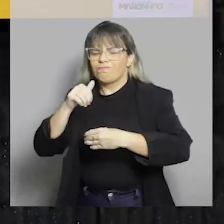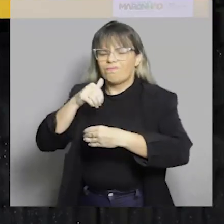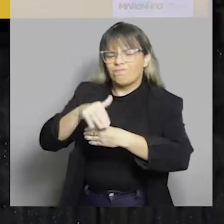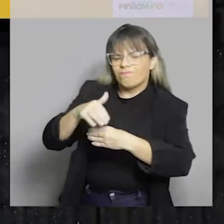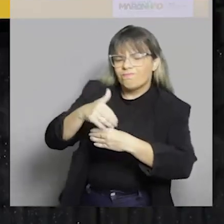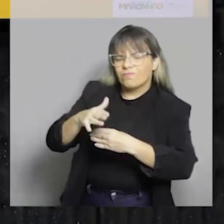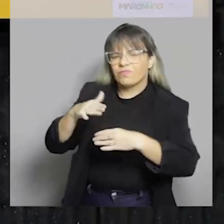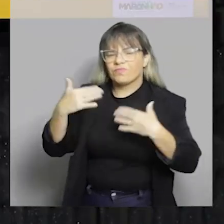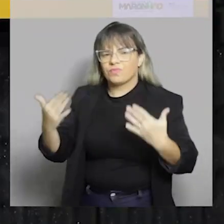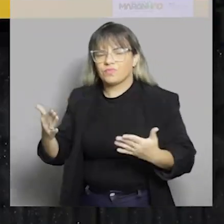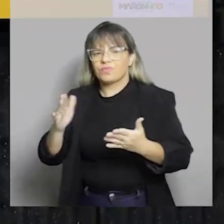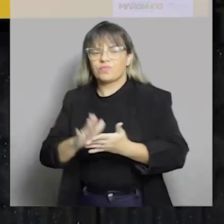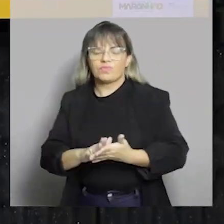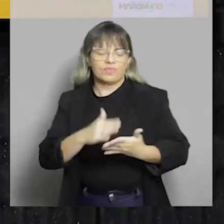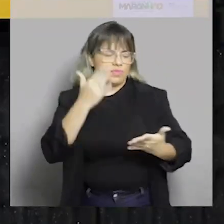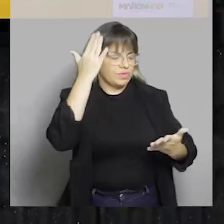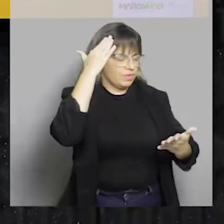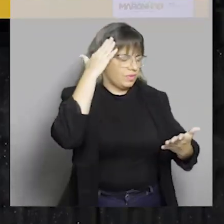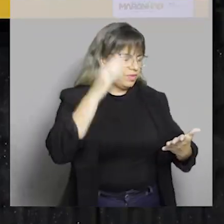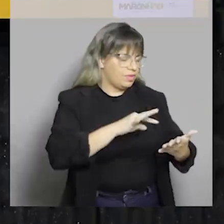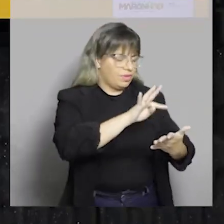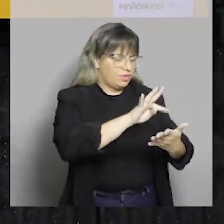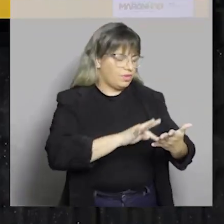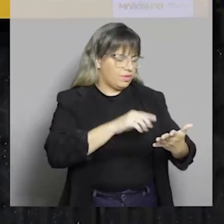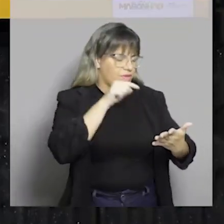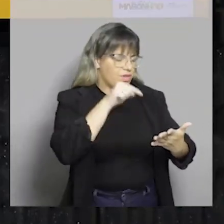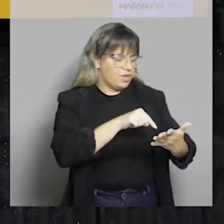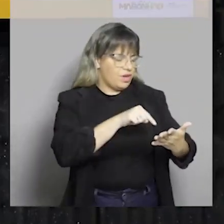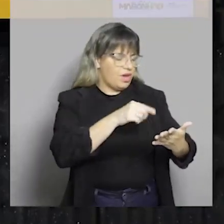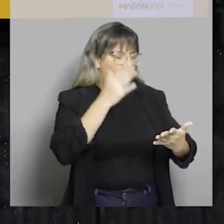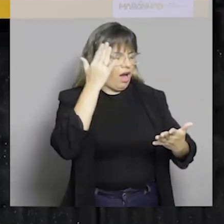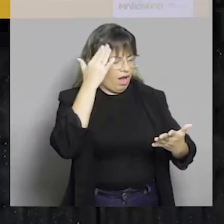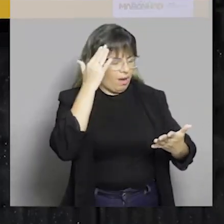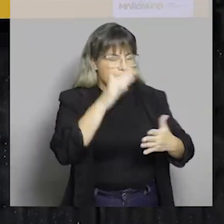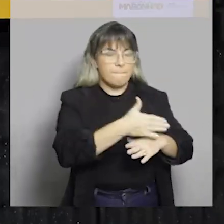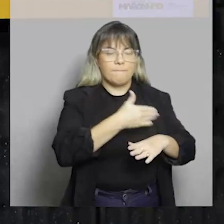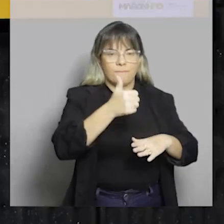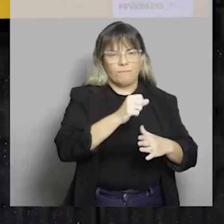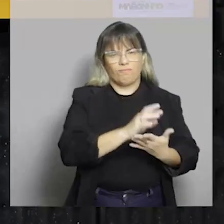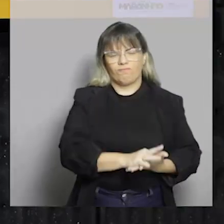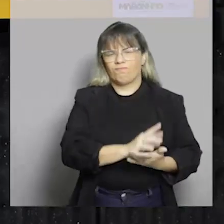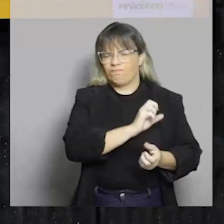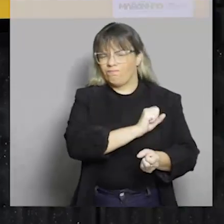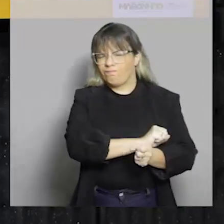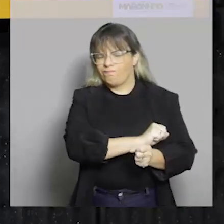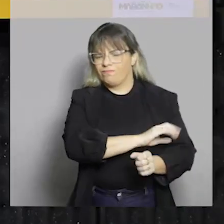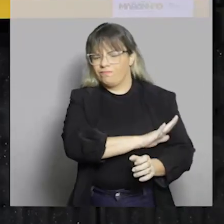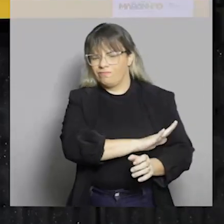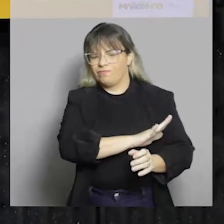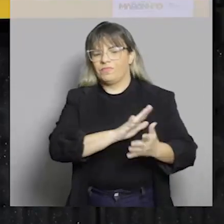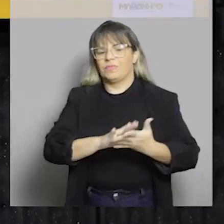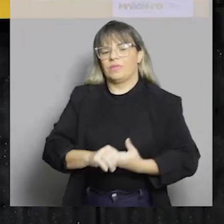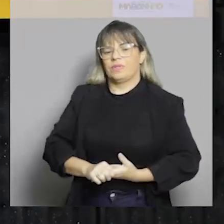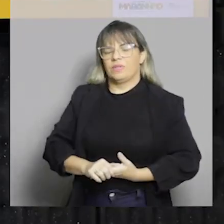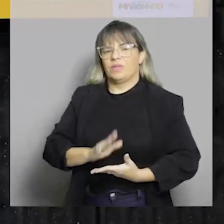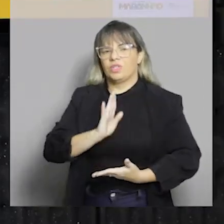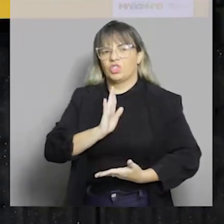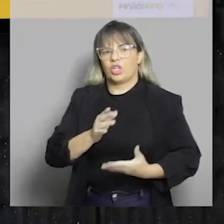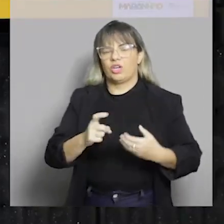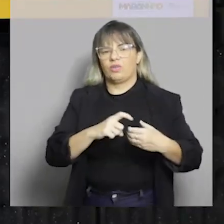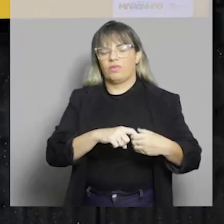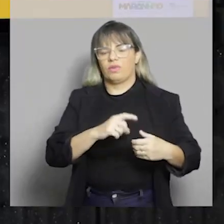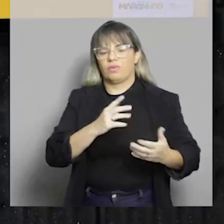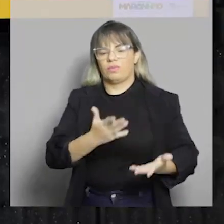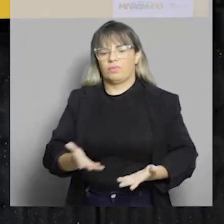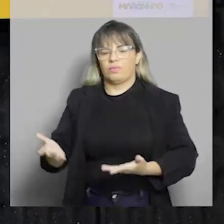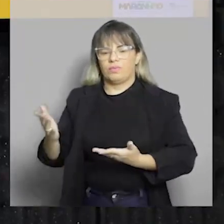me passa para que eu interprete esse texto motivador melhor, tá? Então me espera aí, comando. Me espera aqui, texto motivador. Já eu volto,